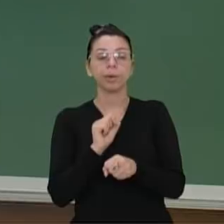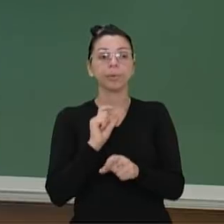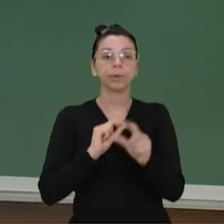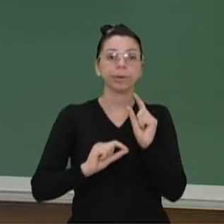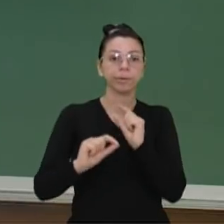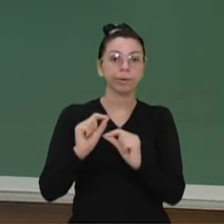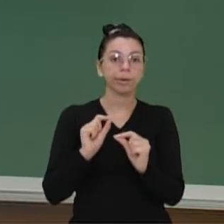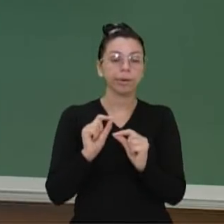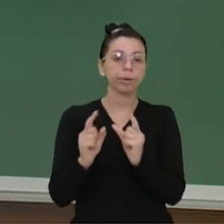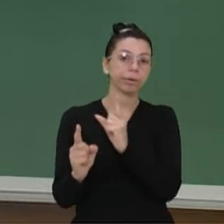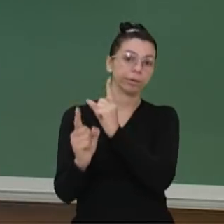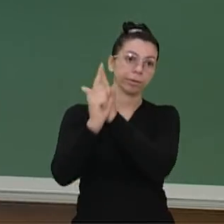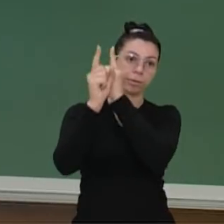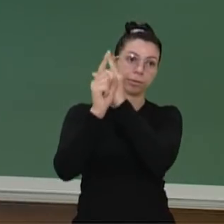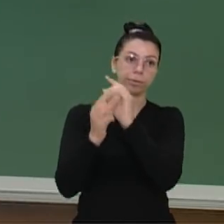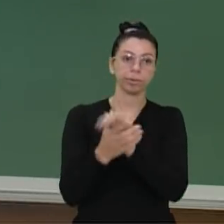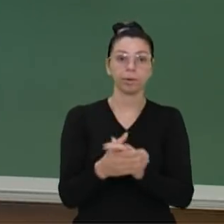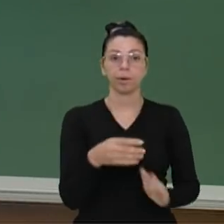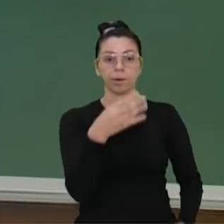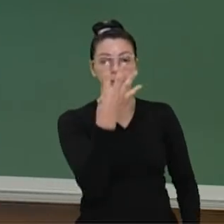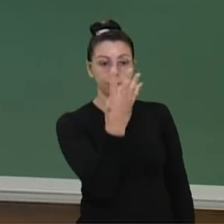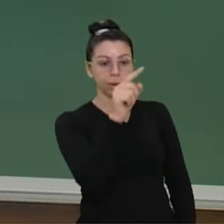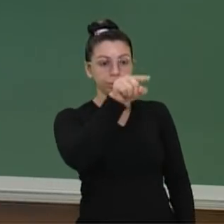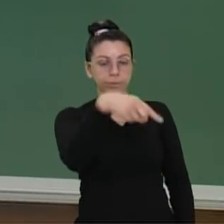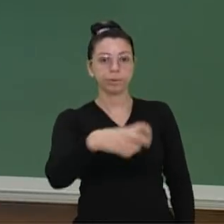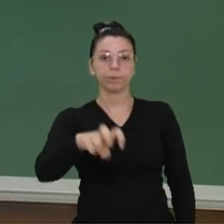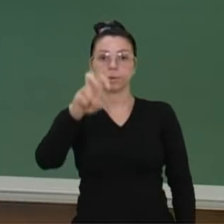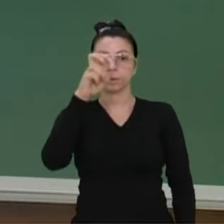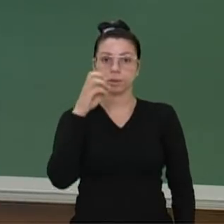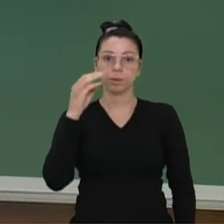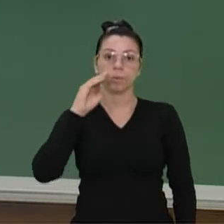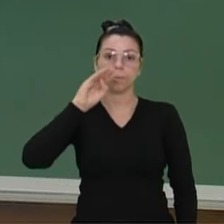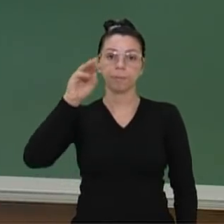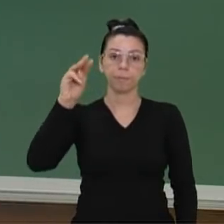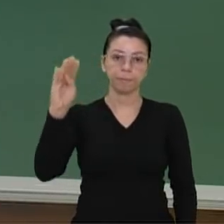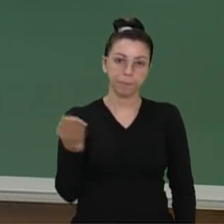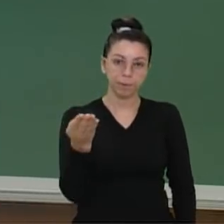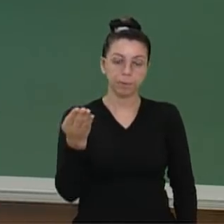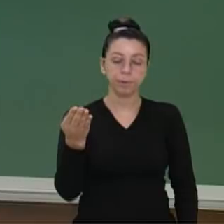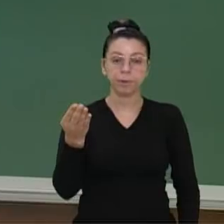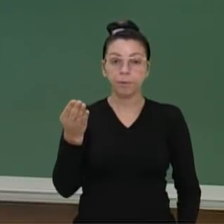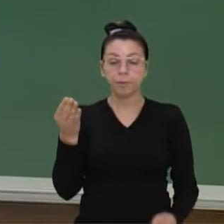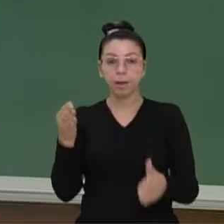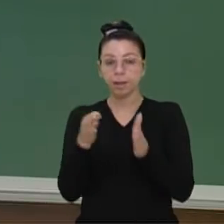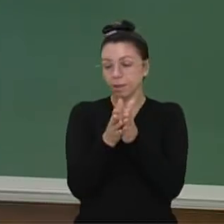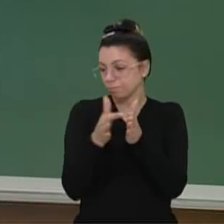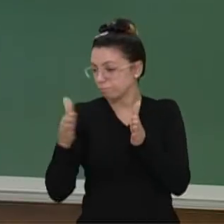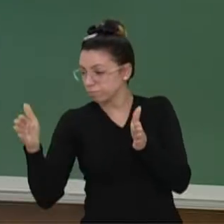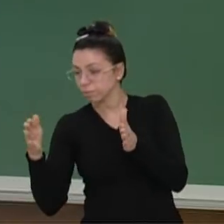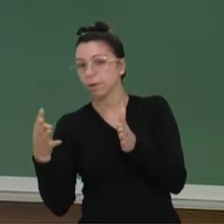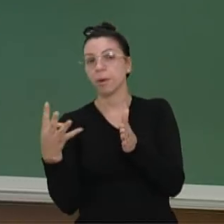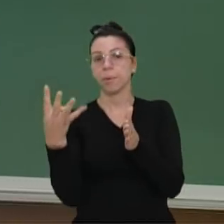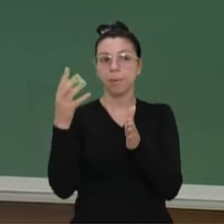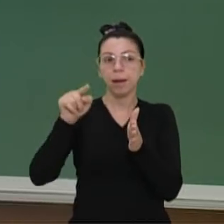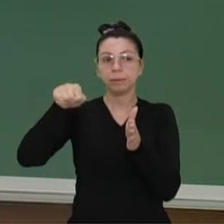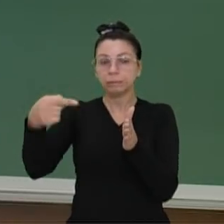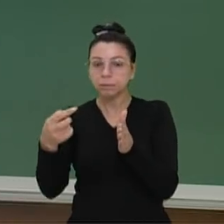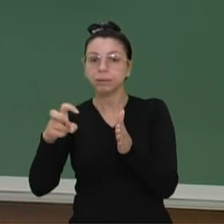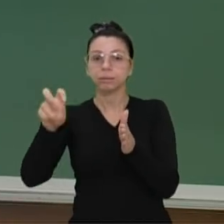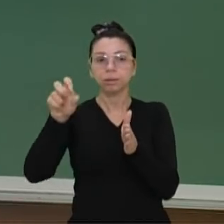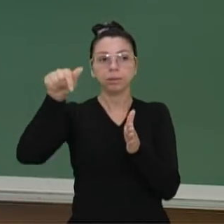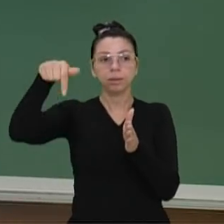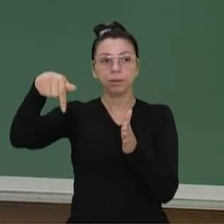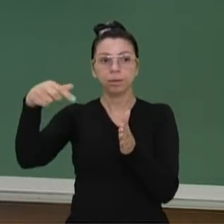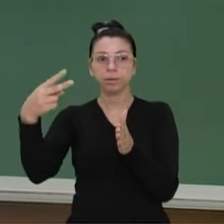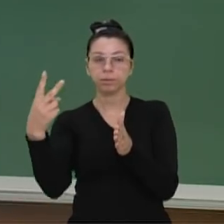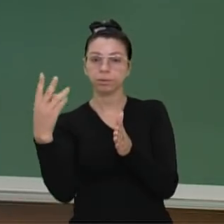encontrar, sai de 4,5 bilhões e vai para 4 bilhões 572 milhões e 450 mil